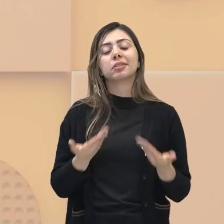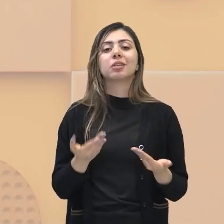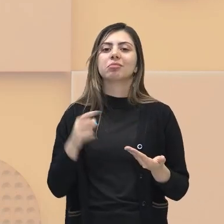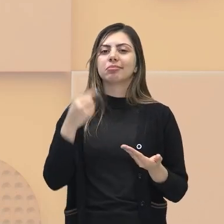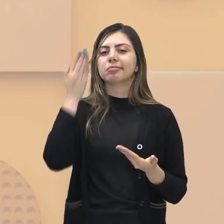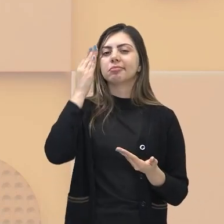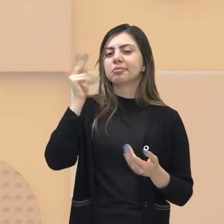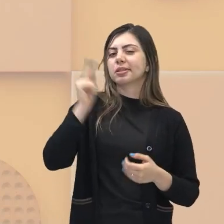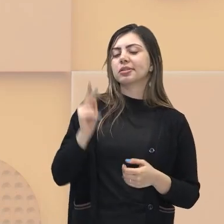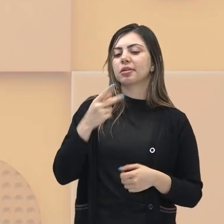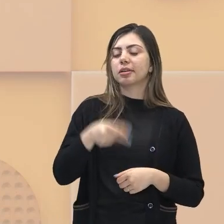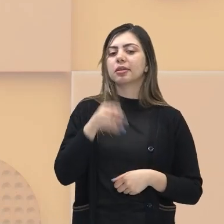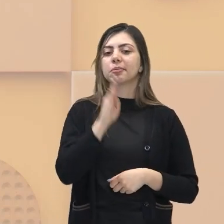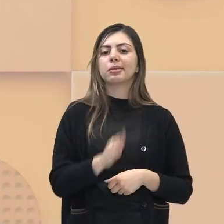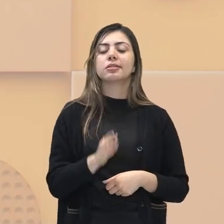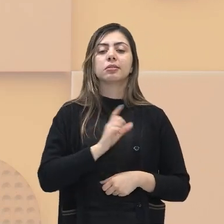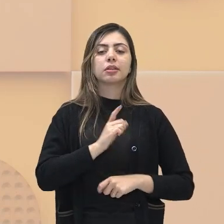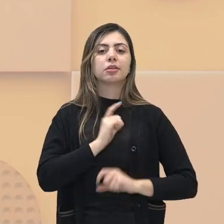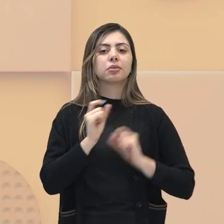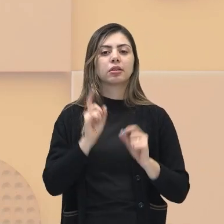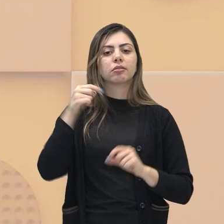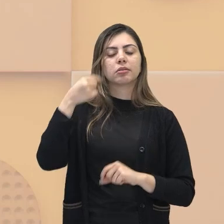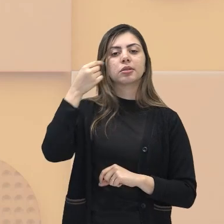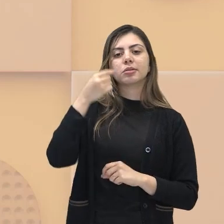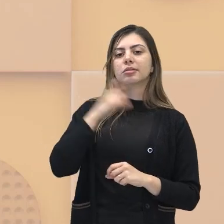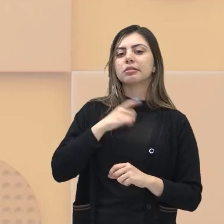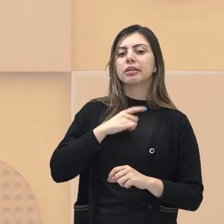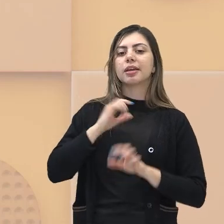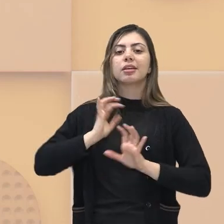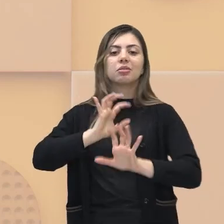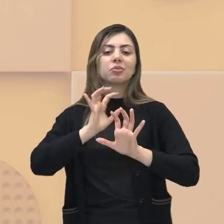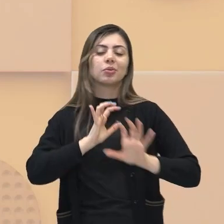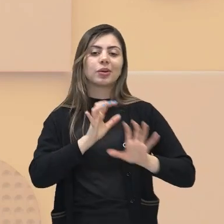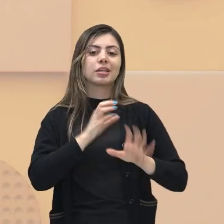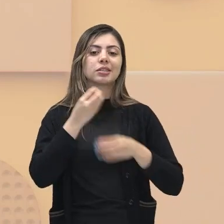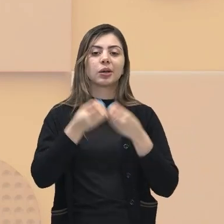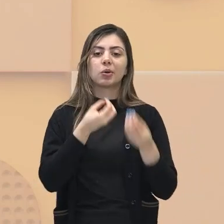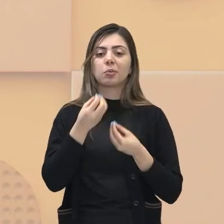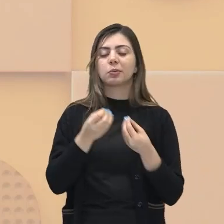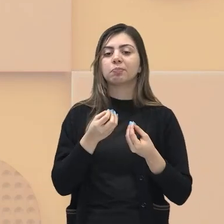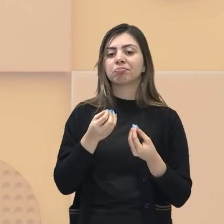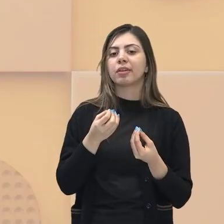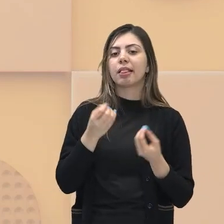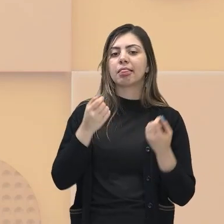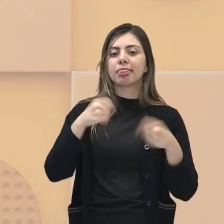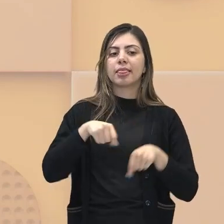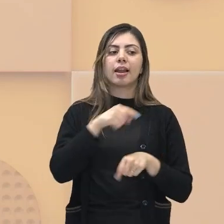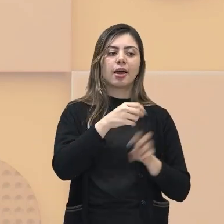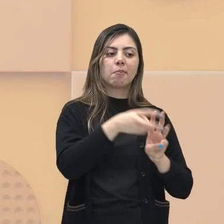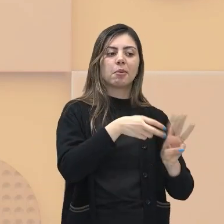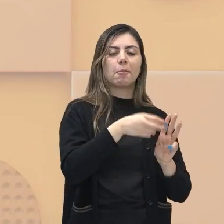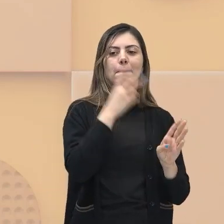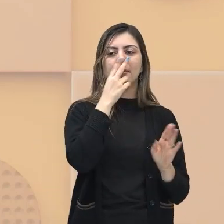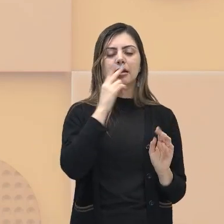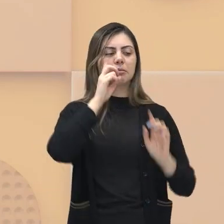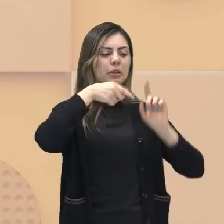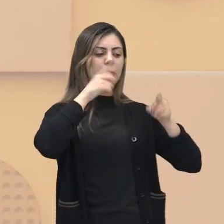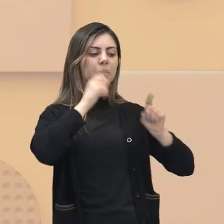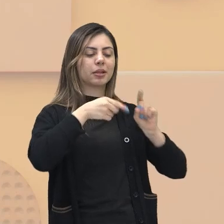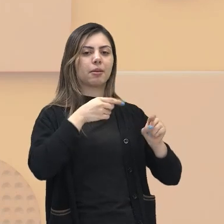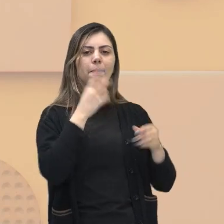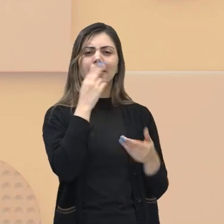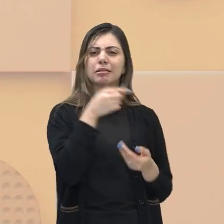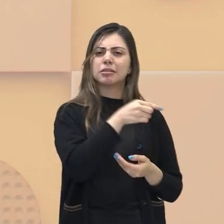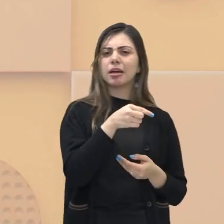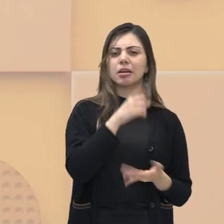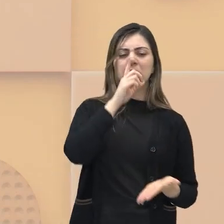Brasil, a gente vai ter reflexo disso no processo de tutelamento das nações indígenas, como se eles fossem